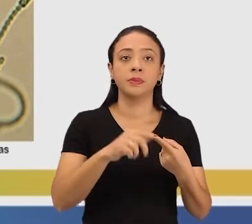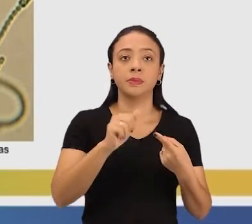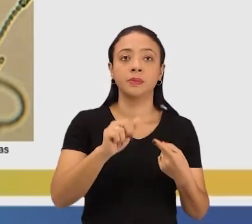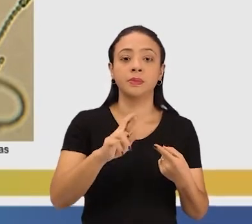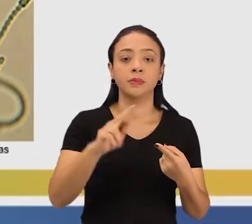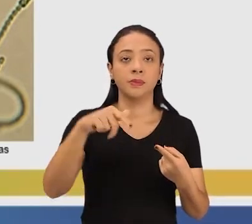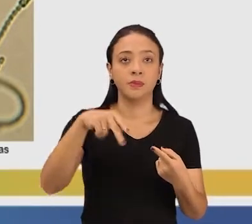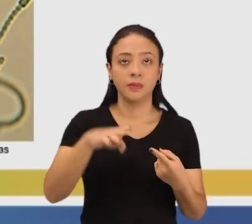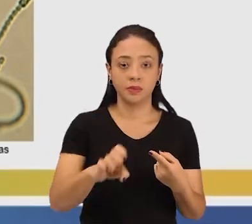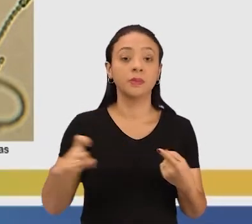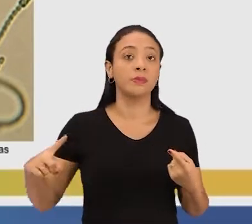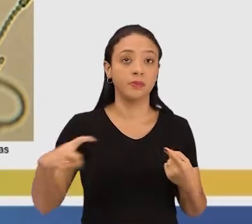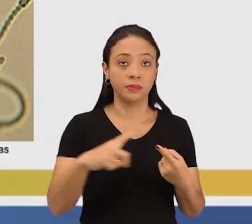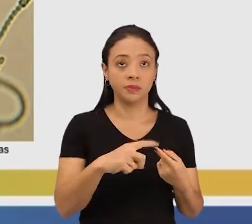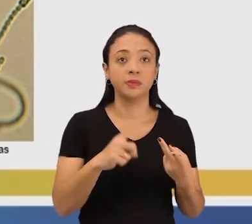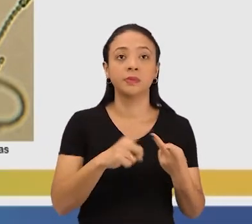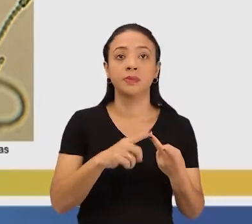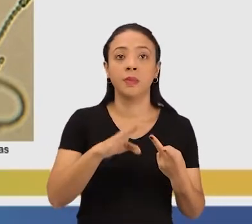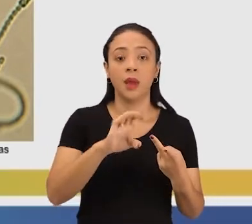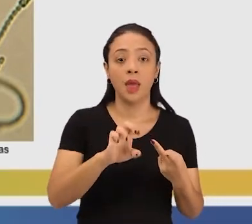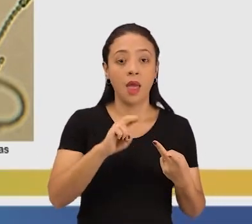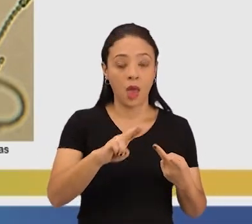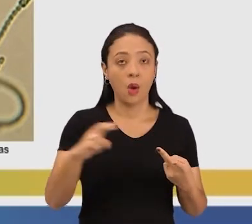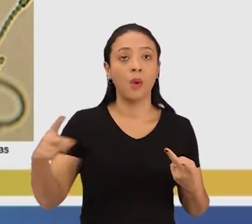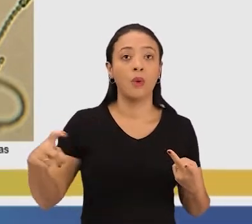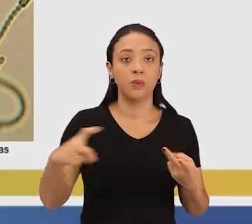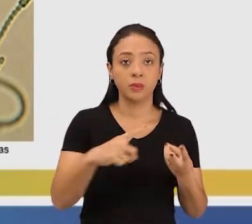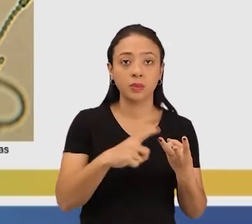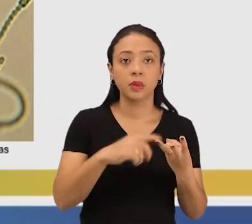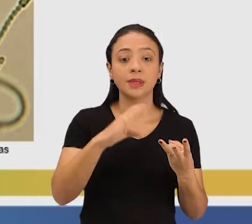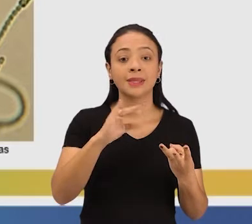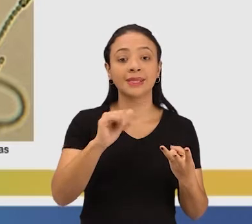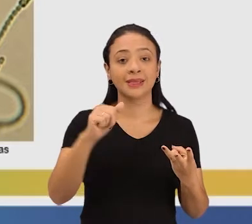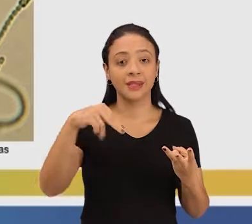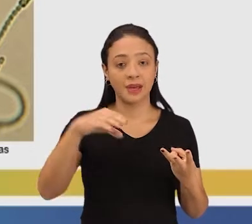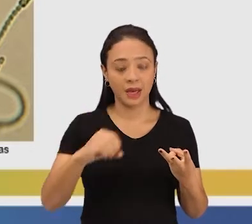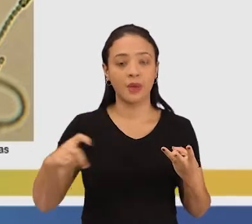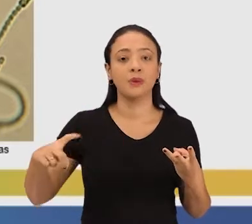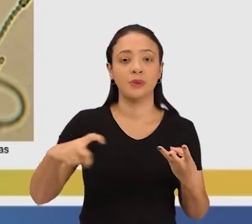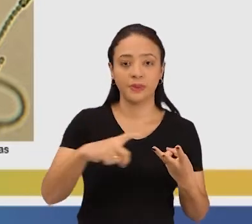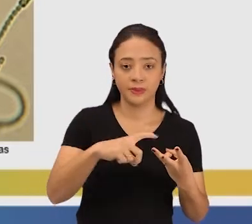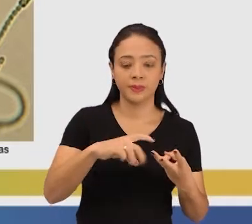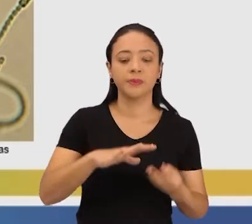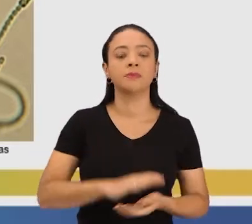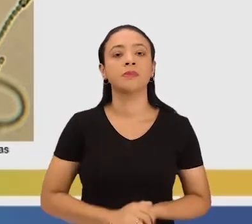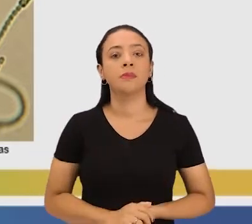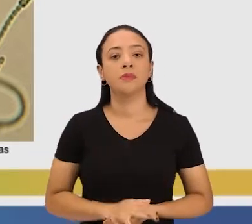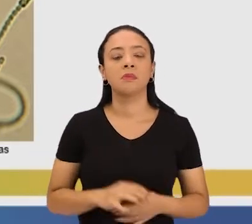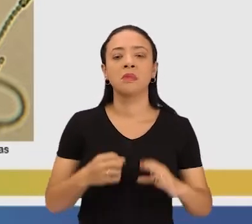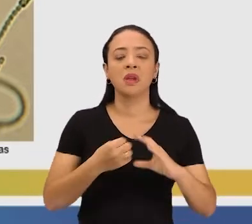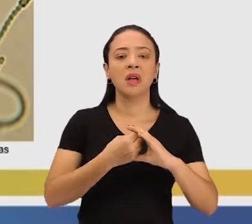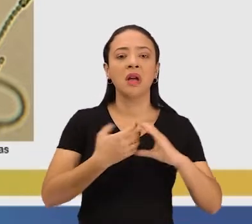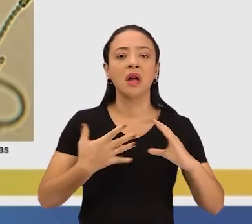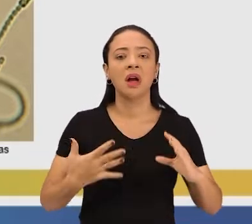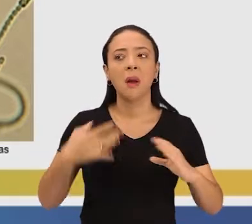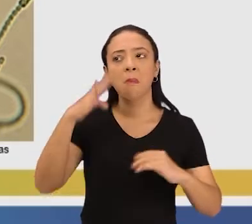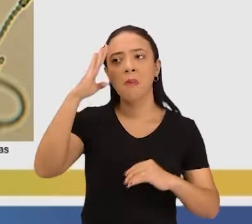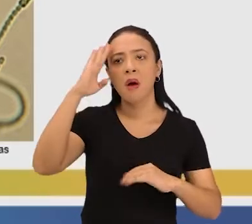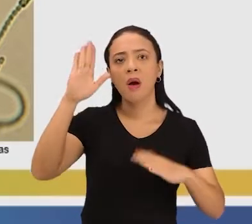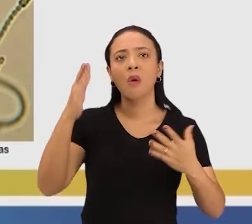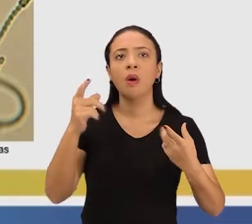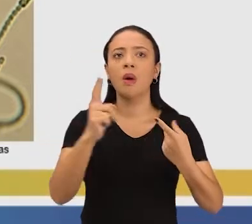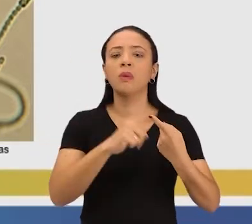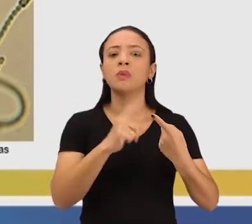das arquibactérias, das eubactérias e das cianobactérias. Qual que é a característica principal